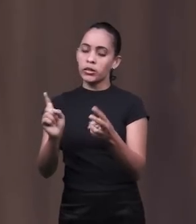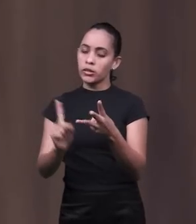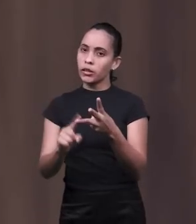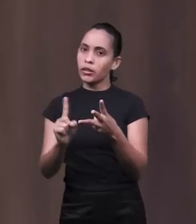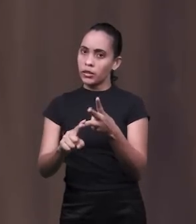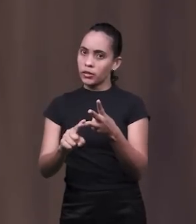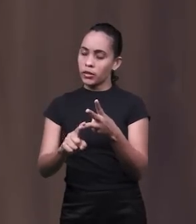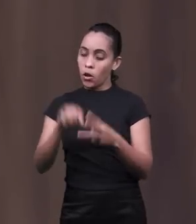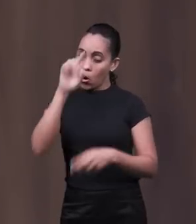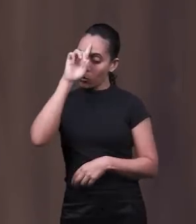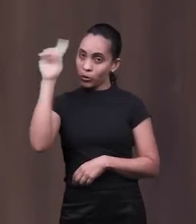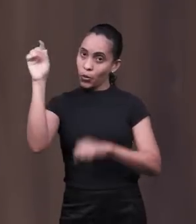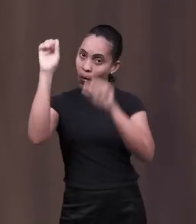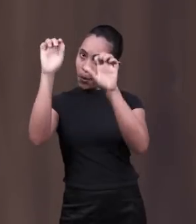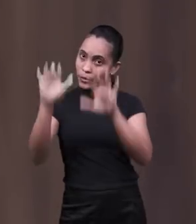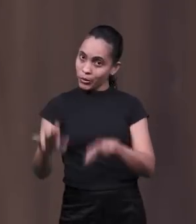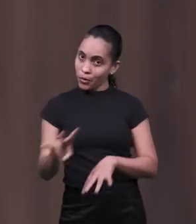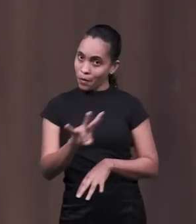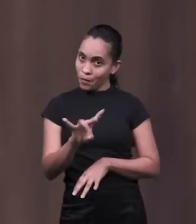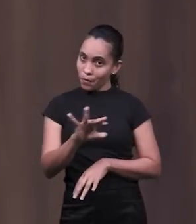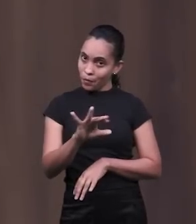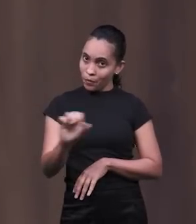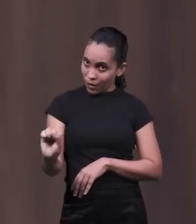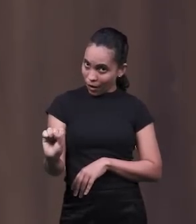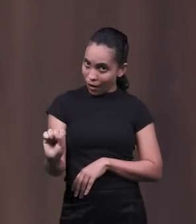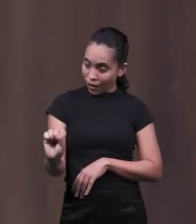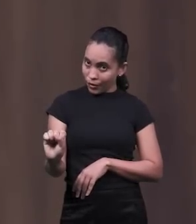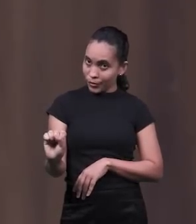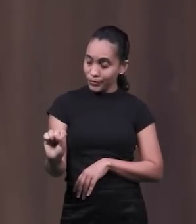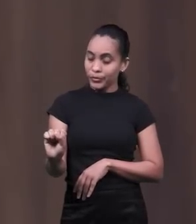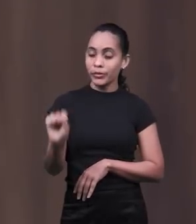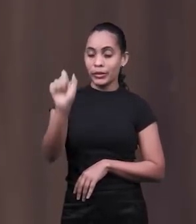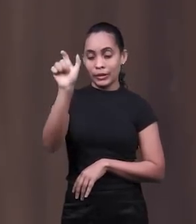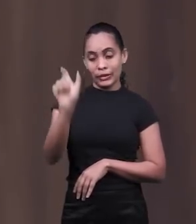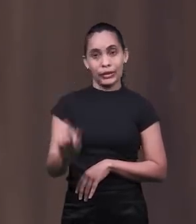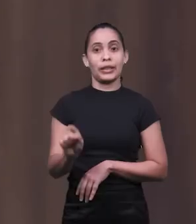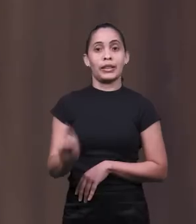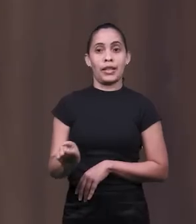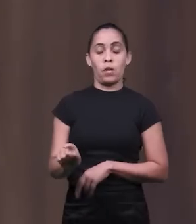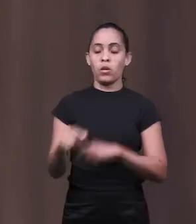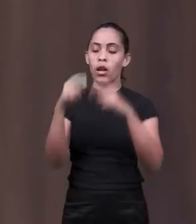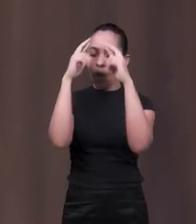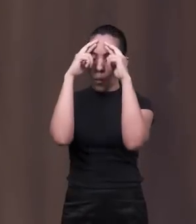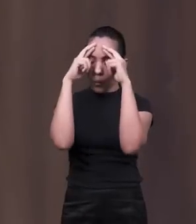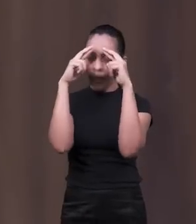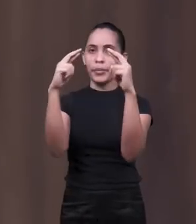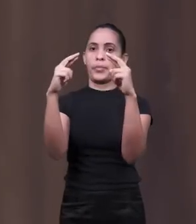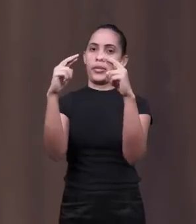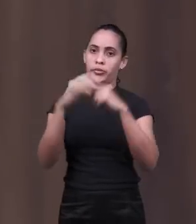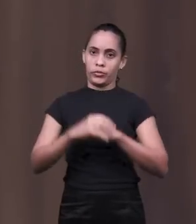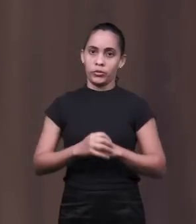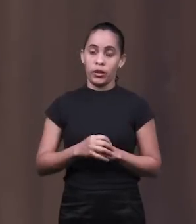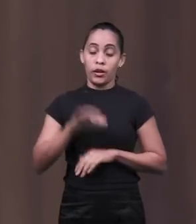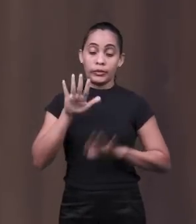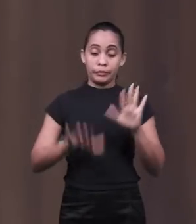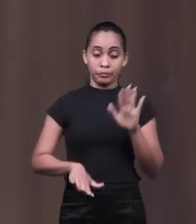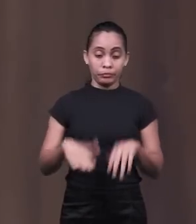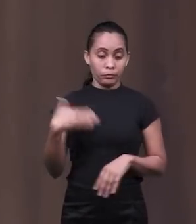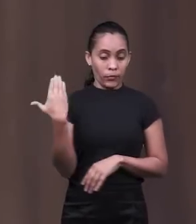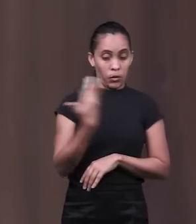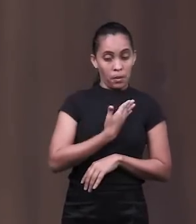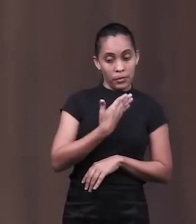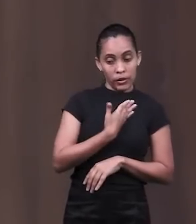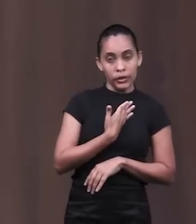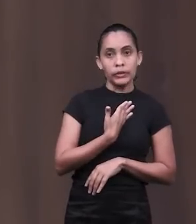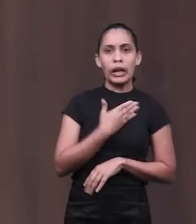fase em que o Senhor vai te honrar. Amém. É que o Senhor vai honrar os jovens, que é a fase do respeito. Quando um